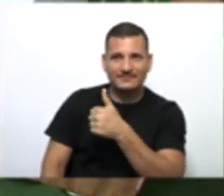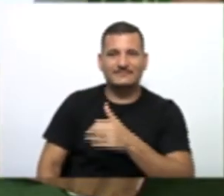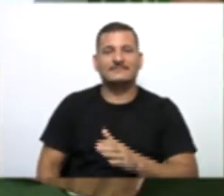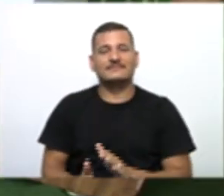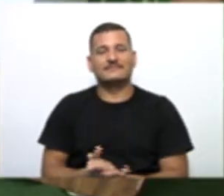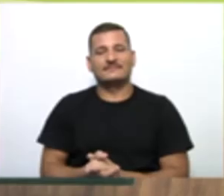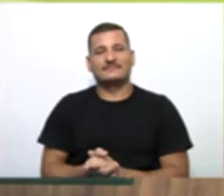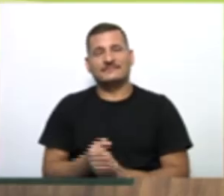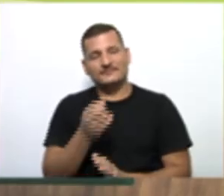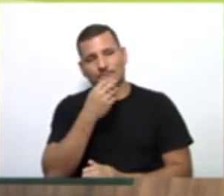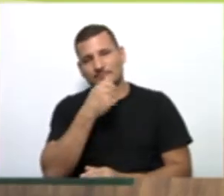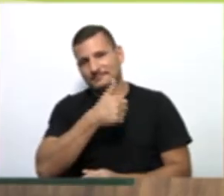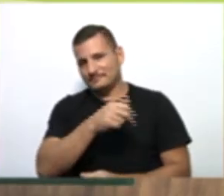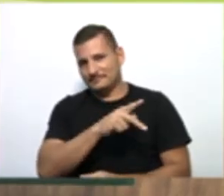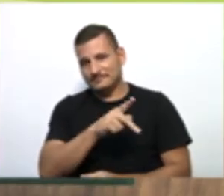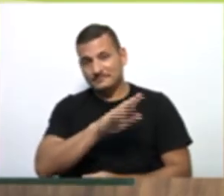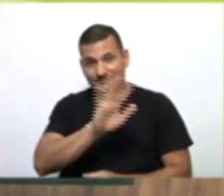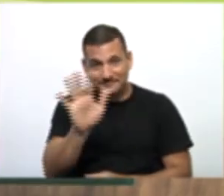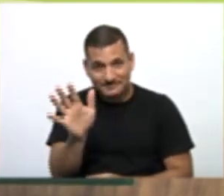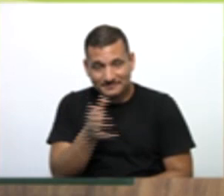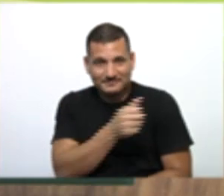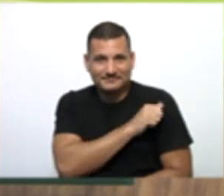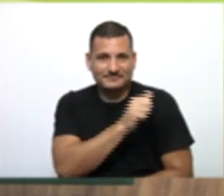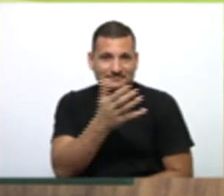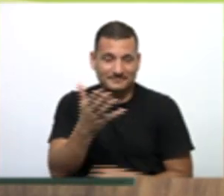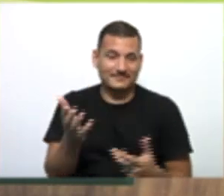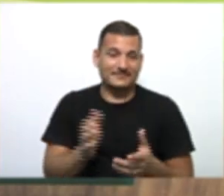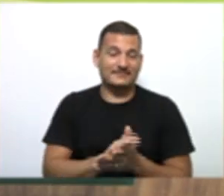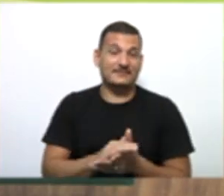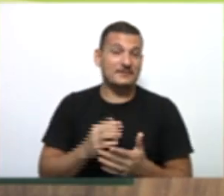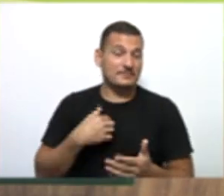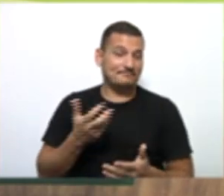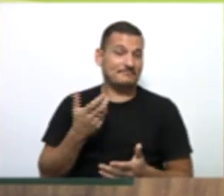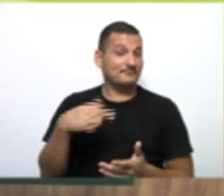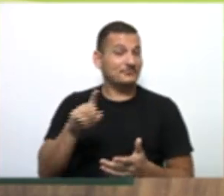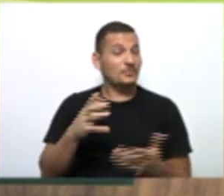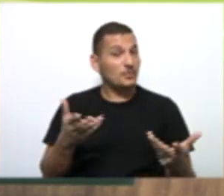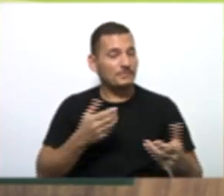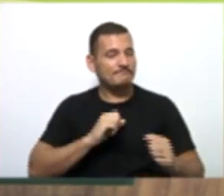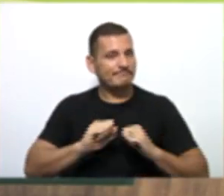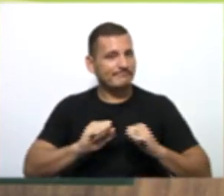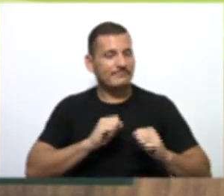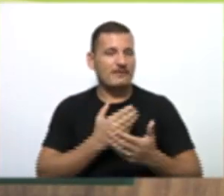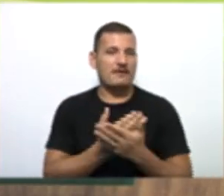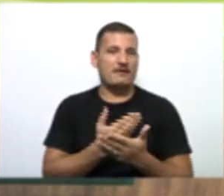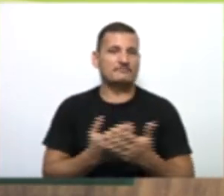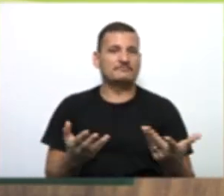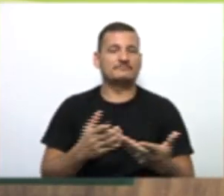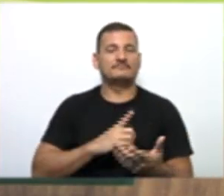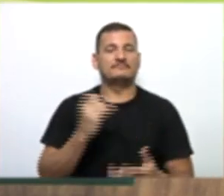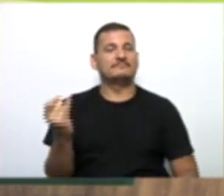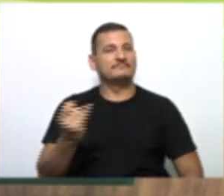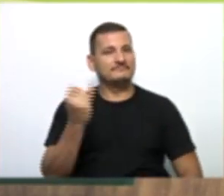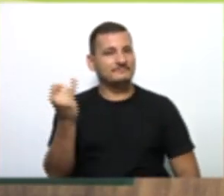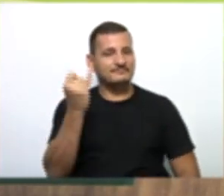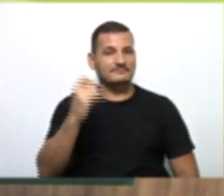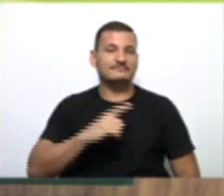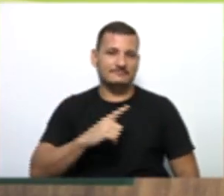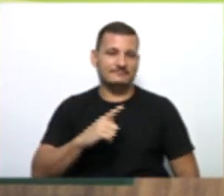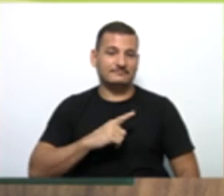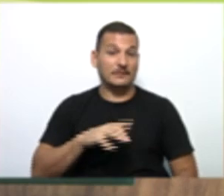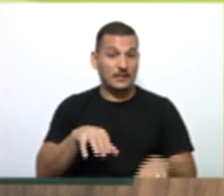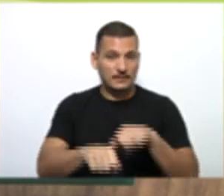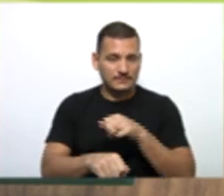professora Anabela. Olá, alunos, tudo bem? Espero que vocês estejam empolgados para a aula de hoje, né? Nós temos uma aula muito importante para a formação de